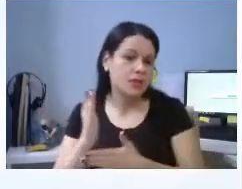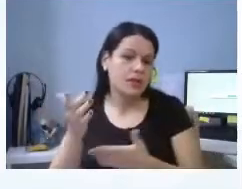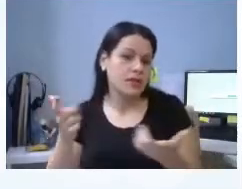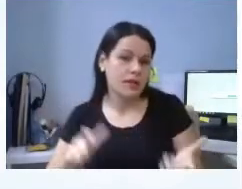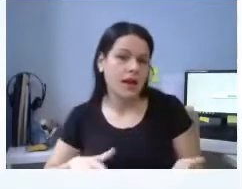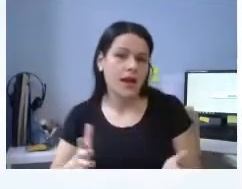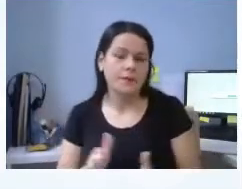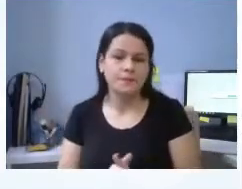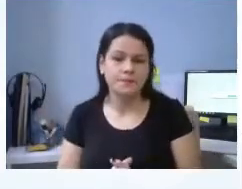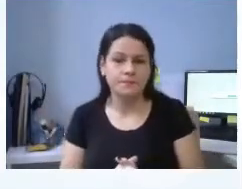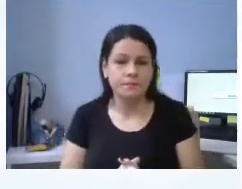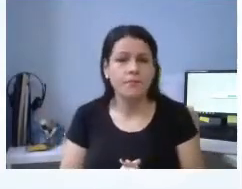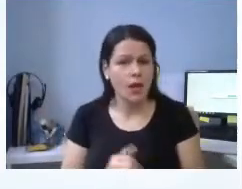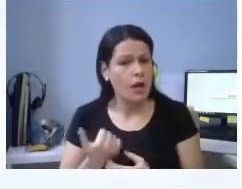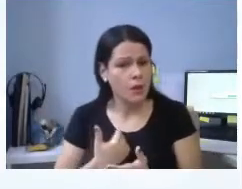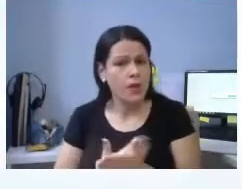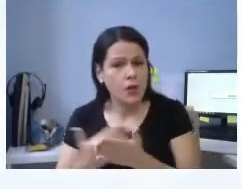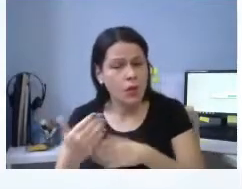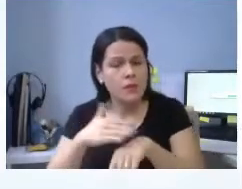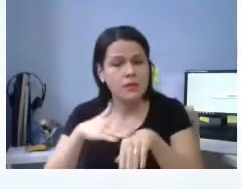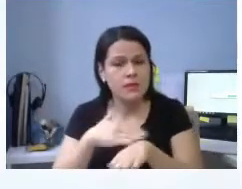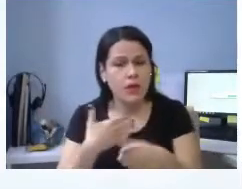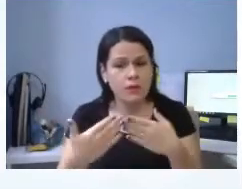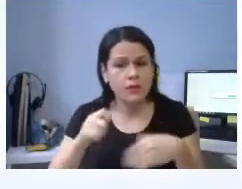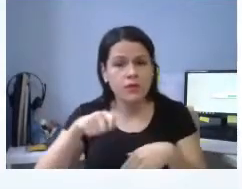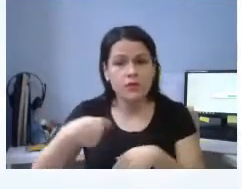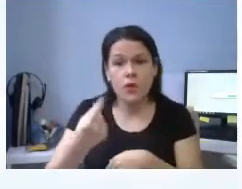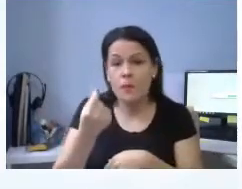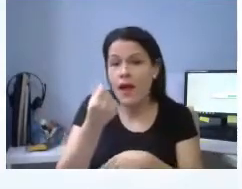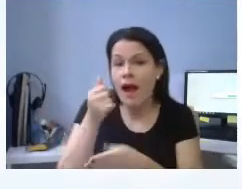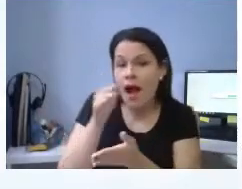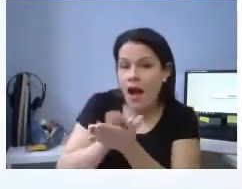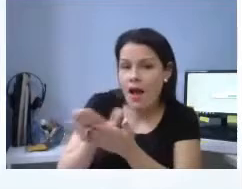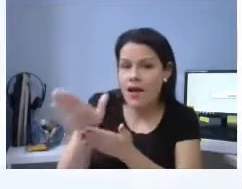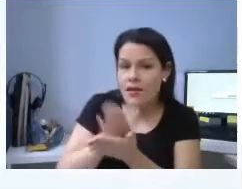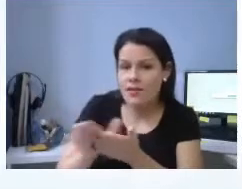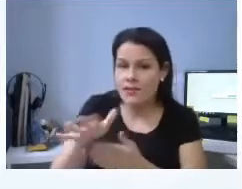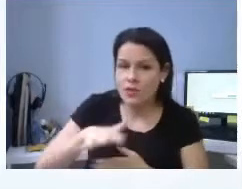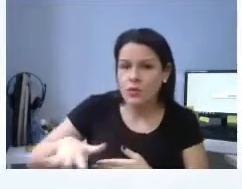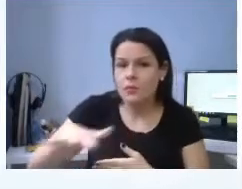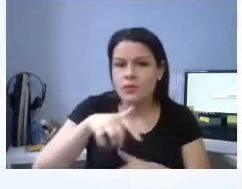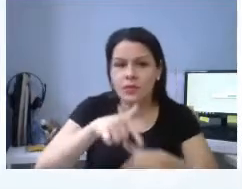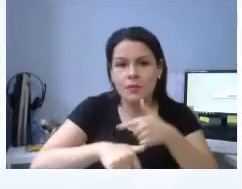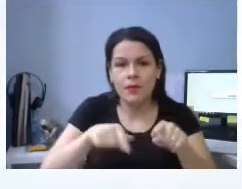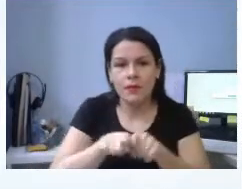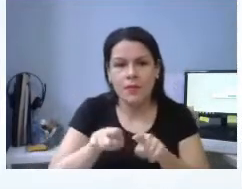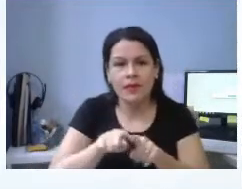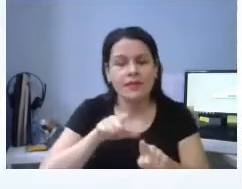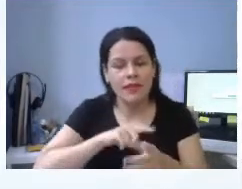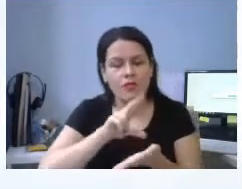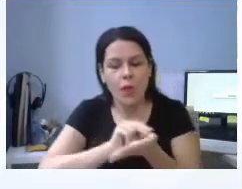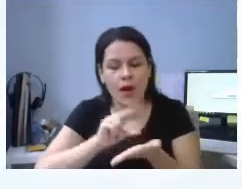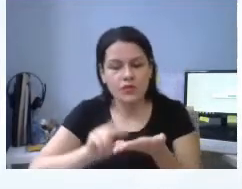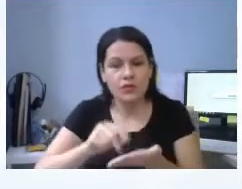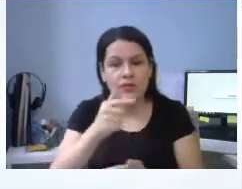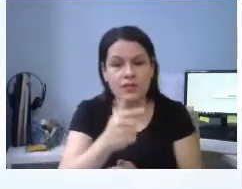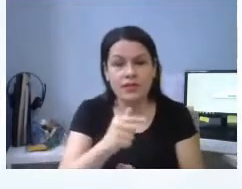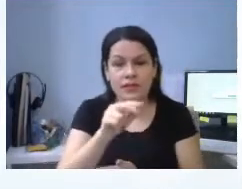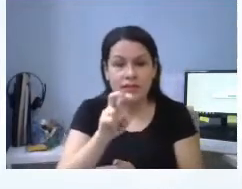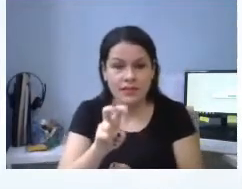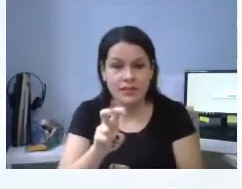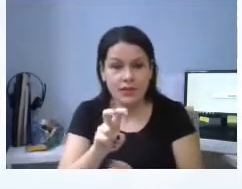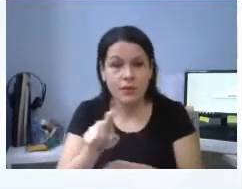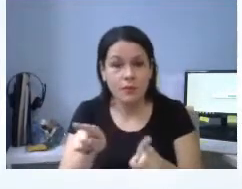doutor Zurré, eu ia entrar nesse assunto das despesas com o ambiente de trabalho. Eu acho que os artigos 75A e AE